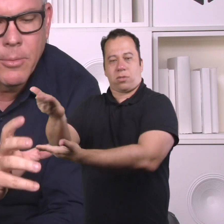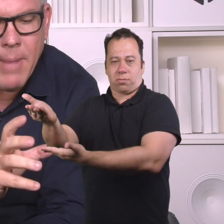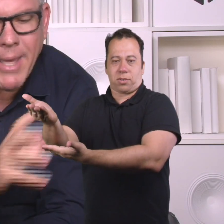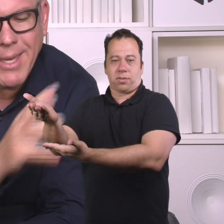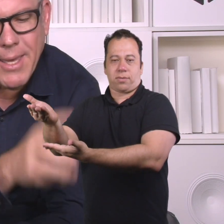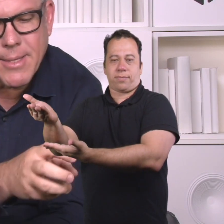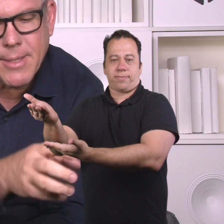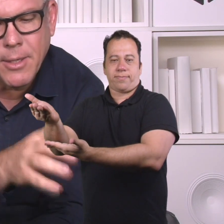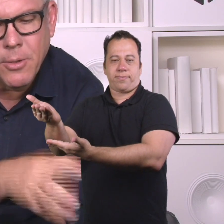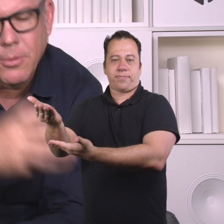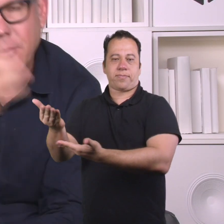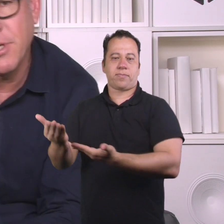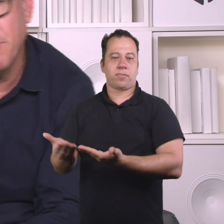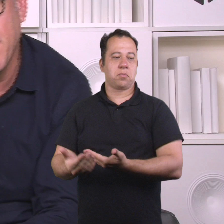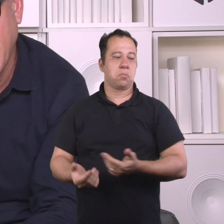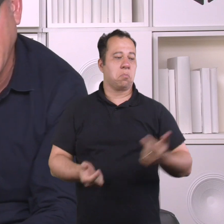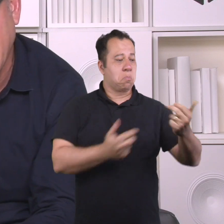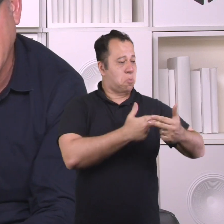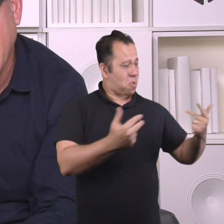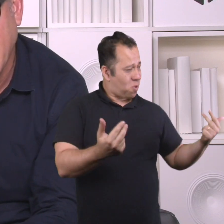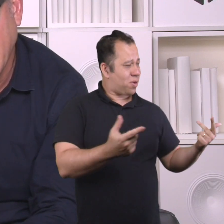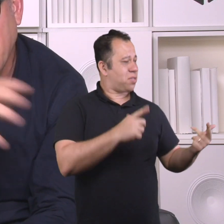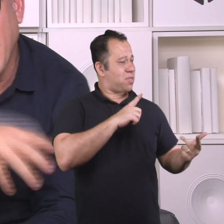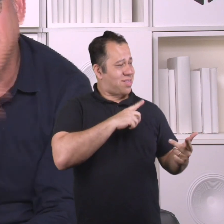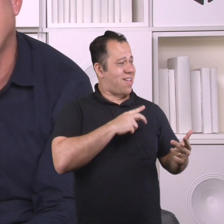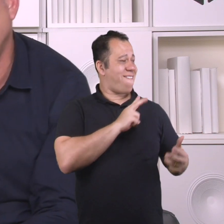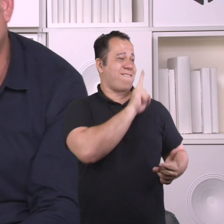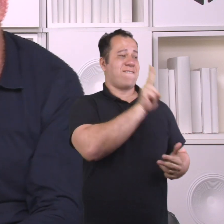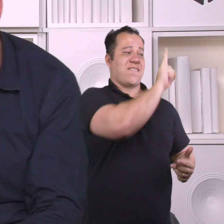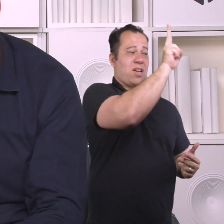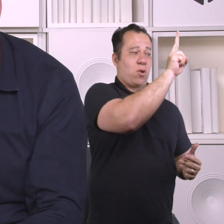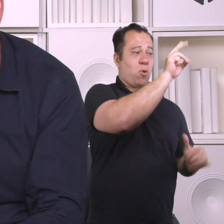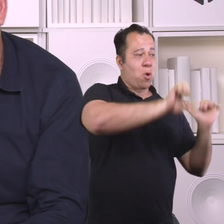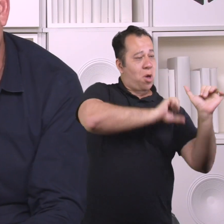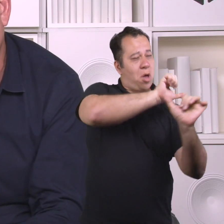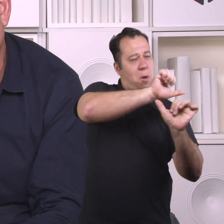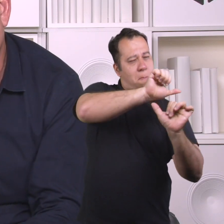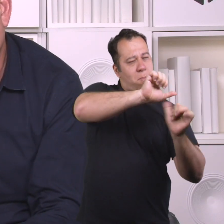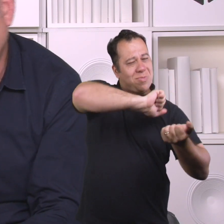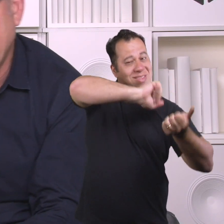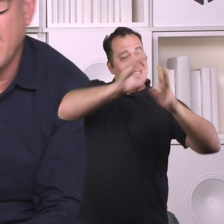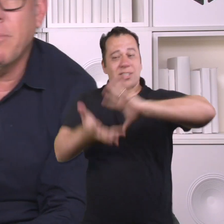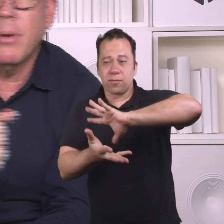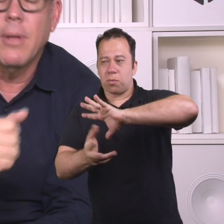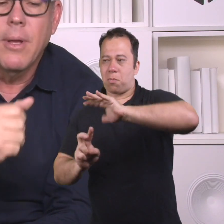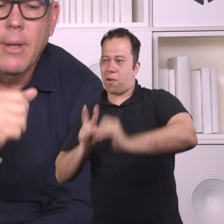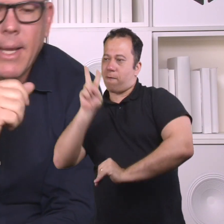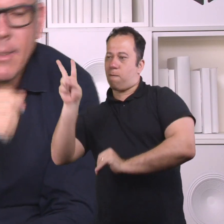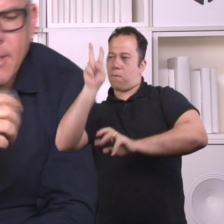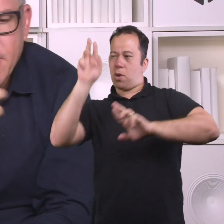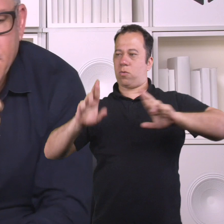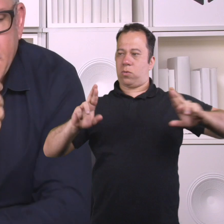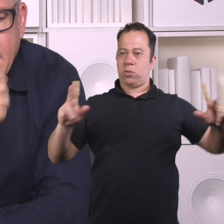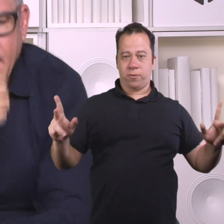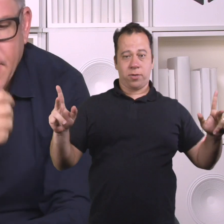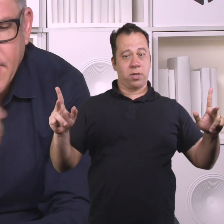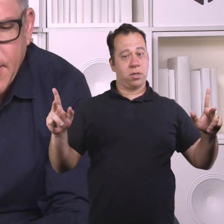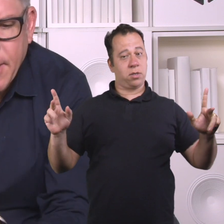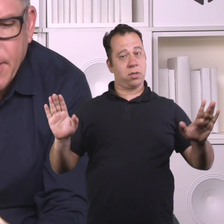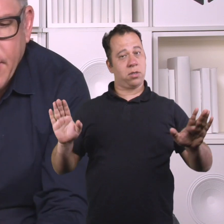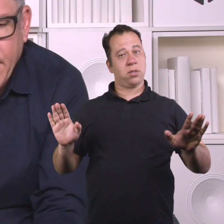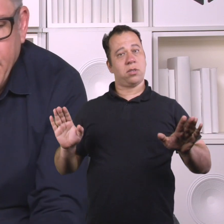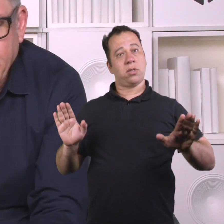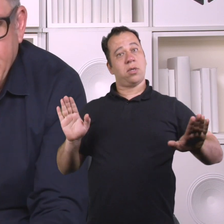Transformar uma riqueza em outro tipo de riqueza, e mais valiosa, inclusive. Por exemplo, a nossa